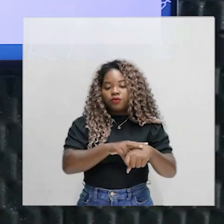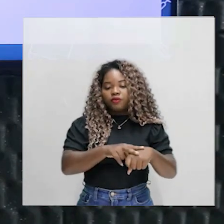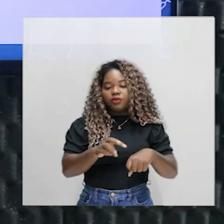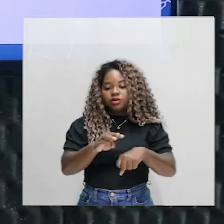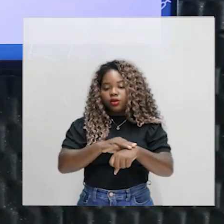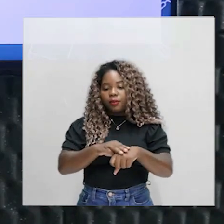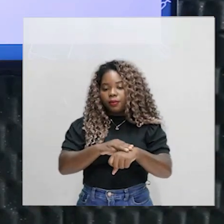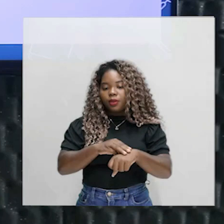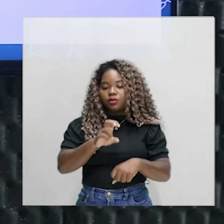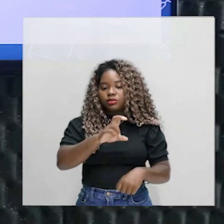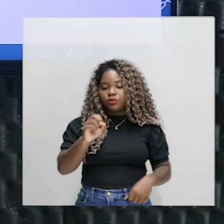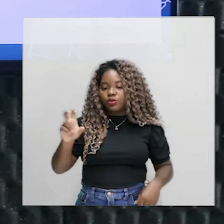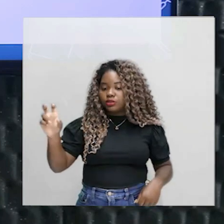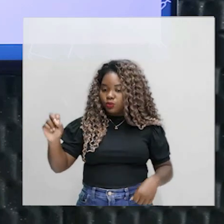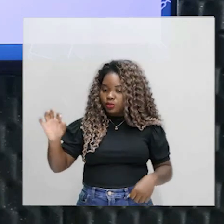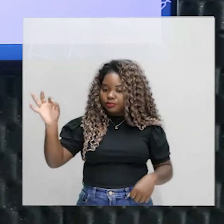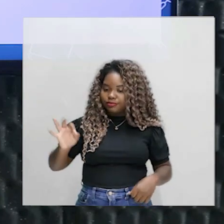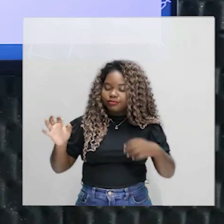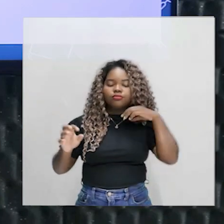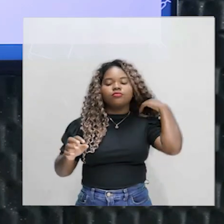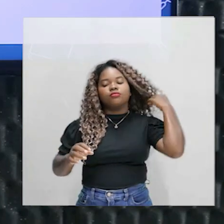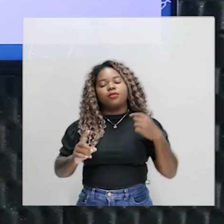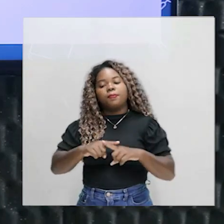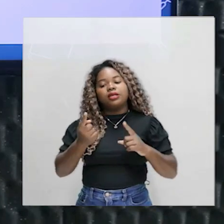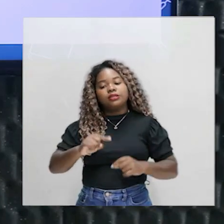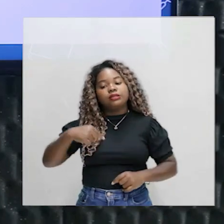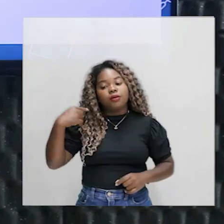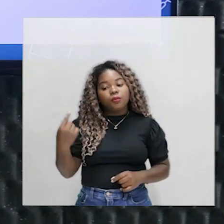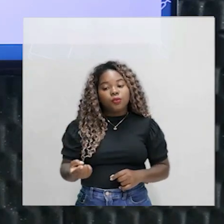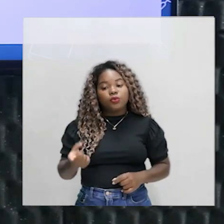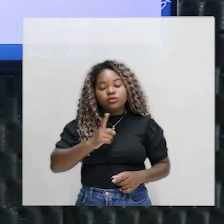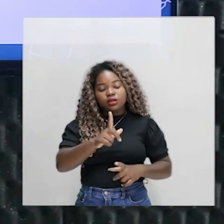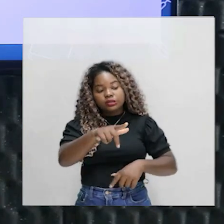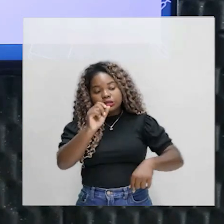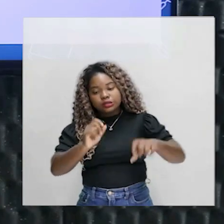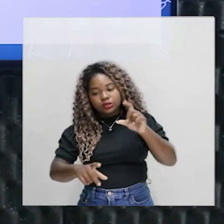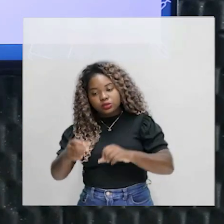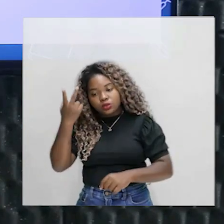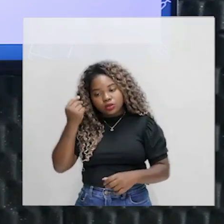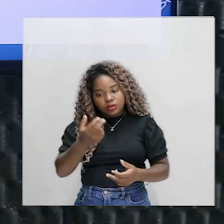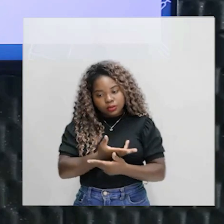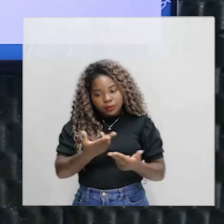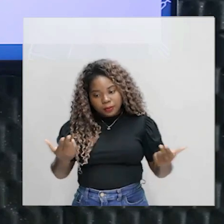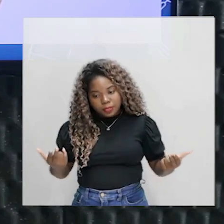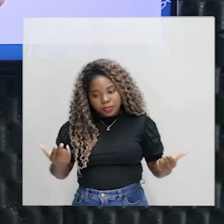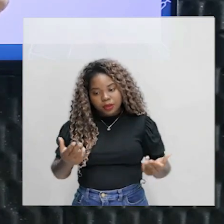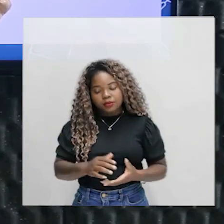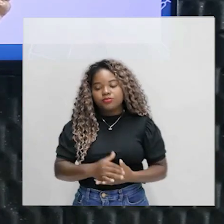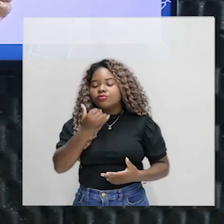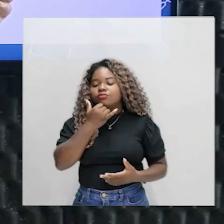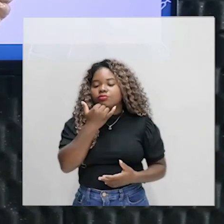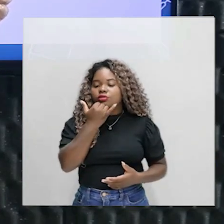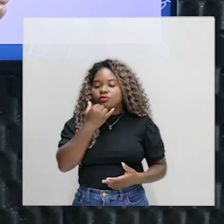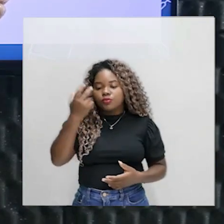o fenótipo marrom 50/50 agora depois que ocorreu a seleção natural você olha Opa